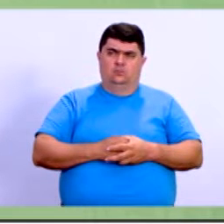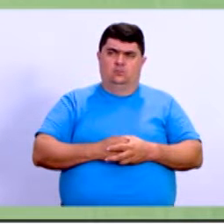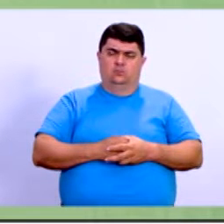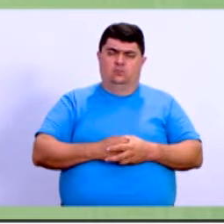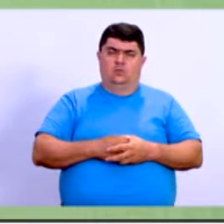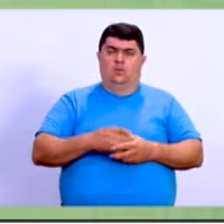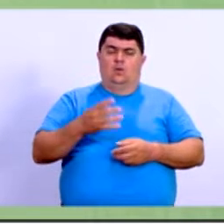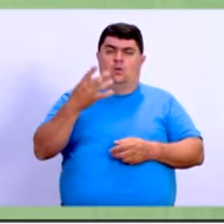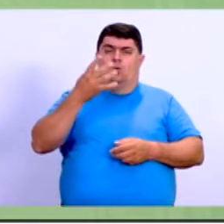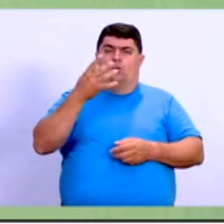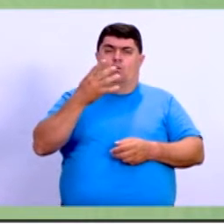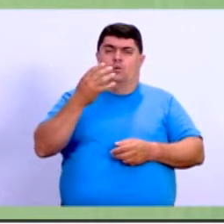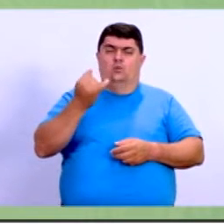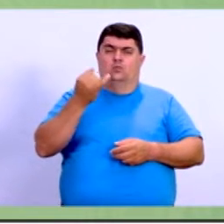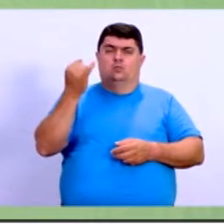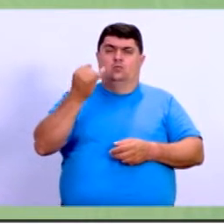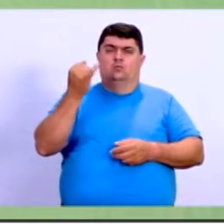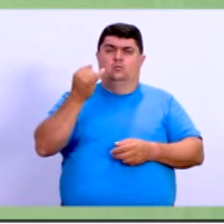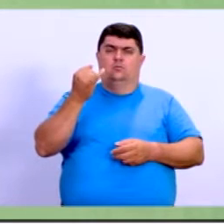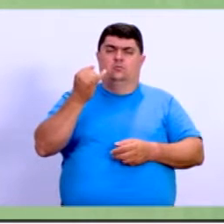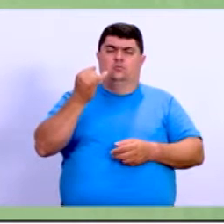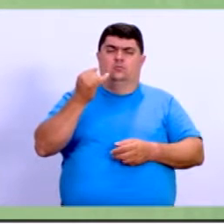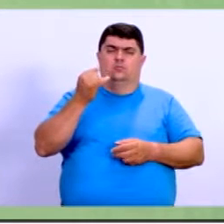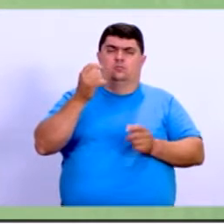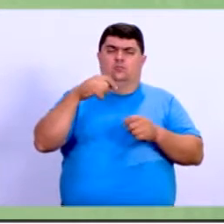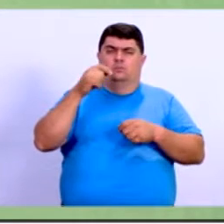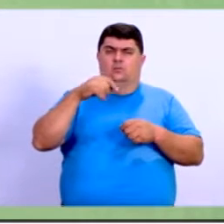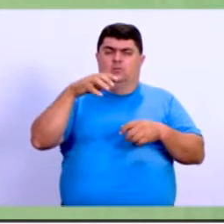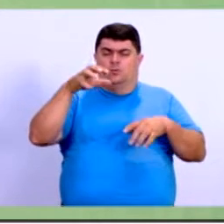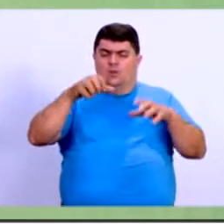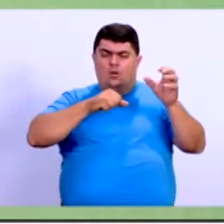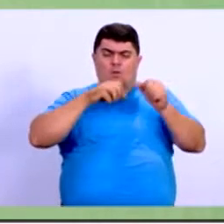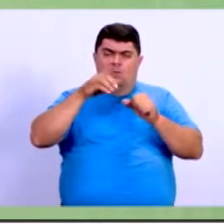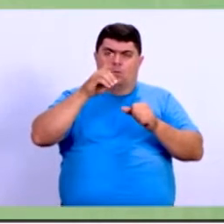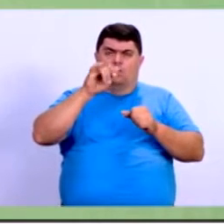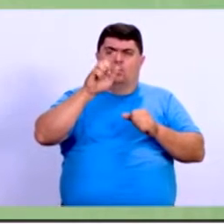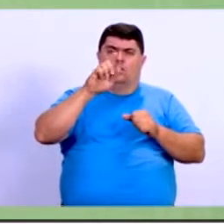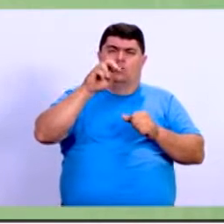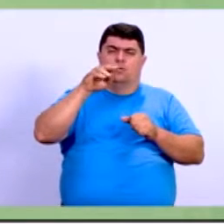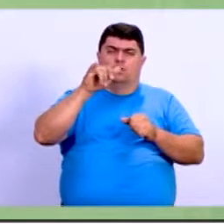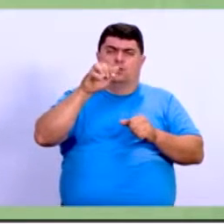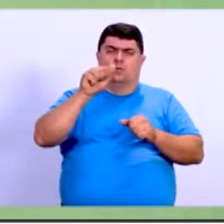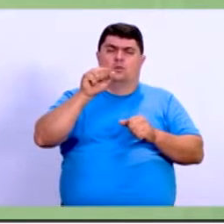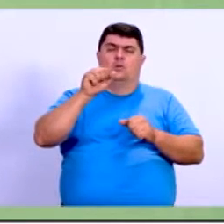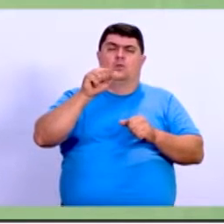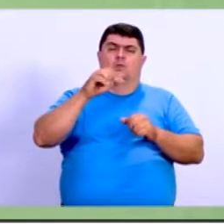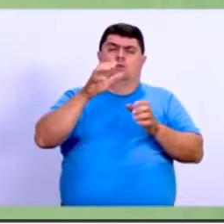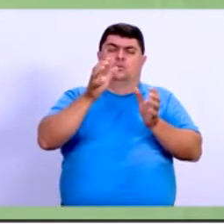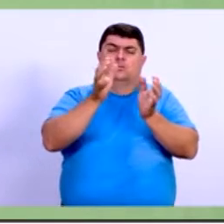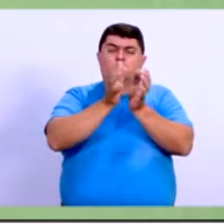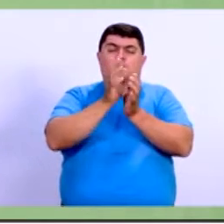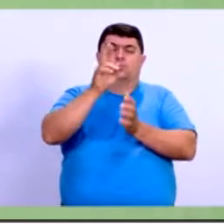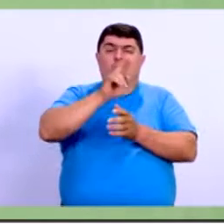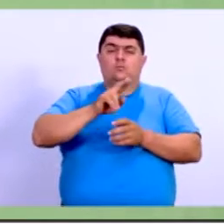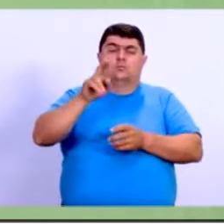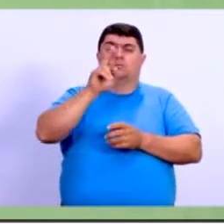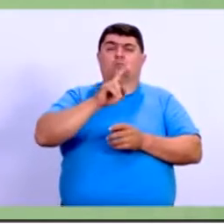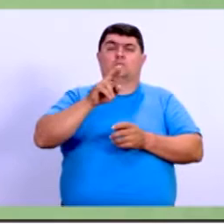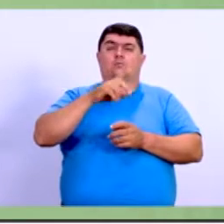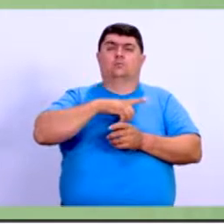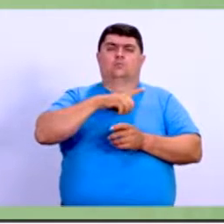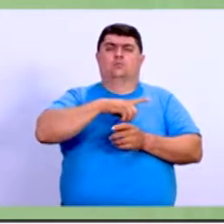Quarto passo é pegar as informações que estão no diagrama de caso de uso e identificar deles